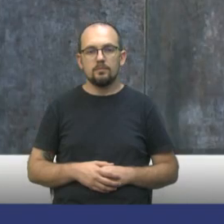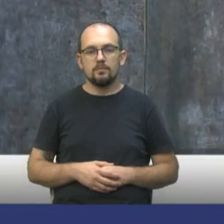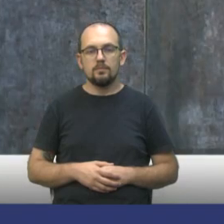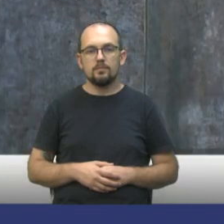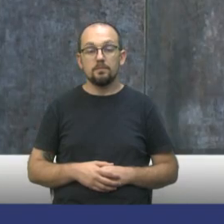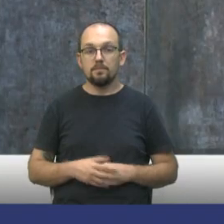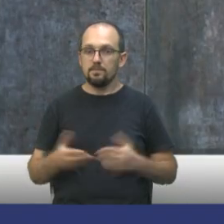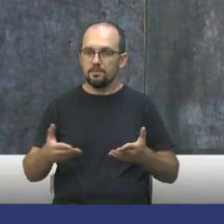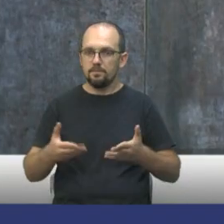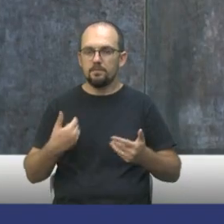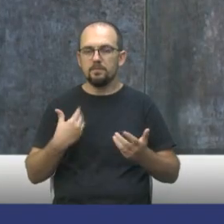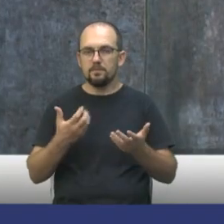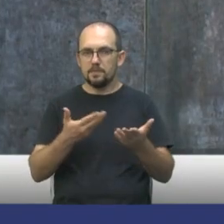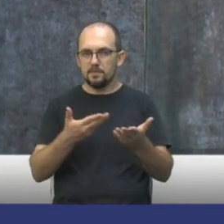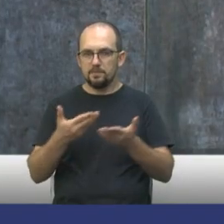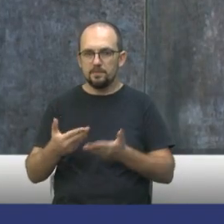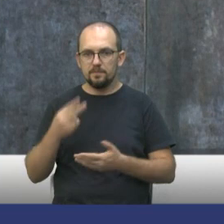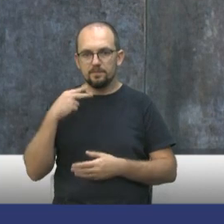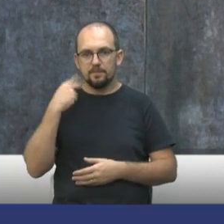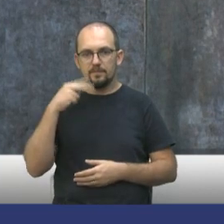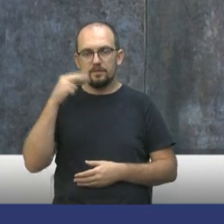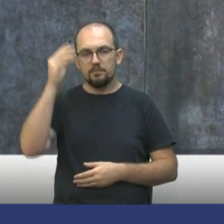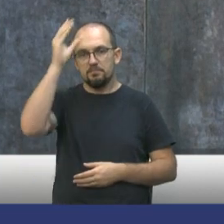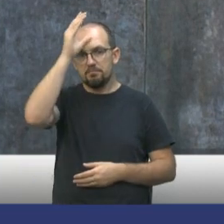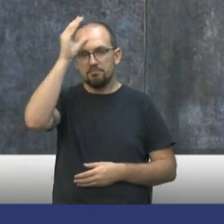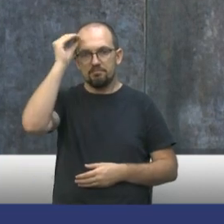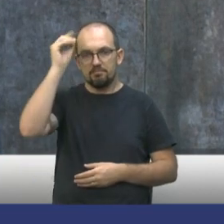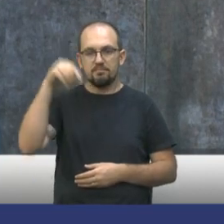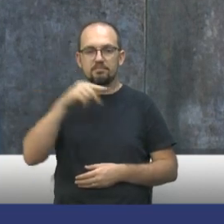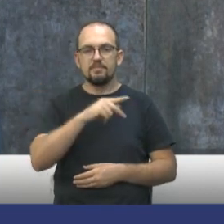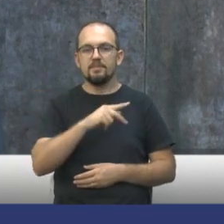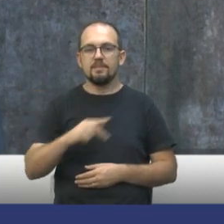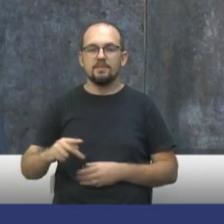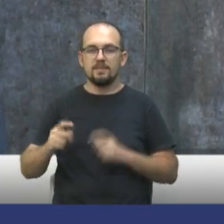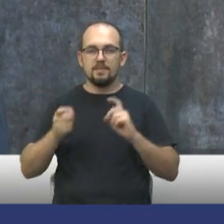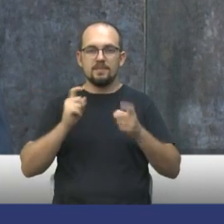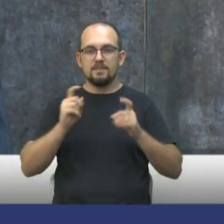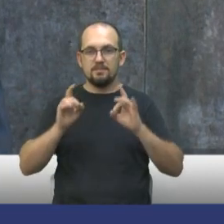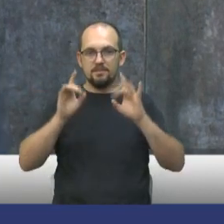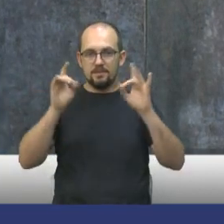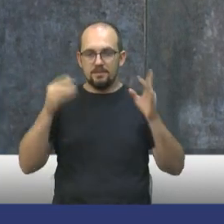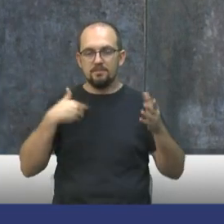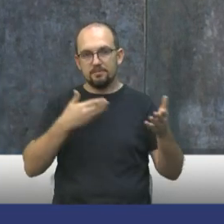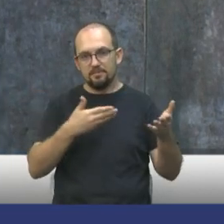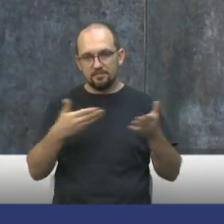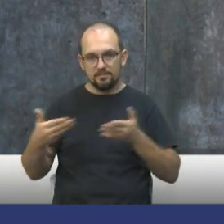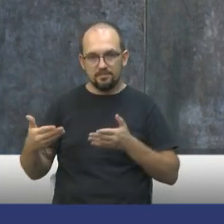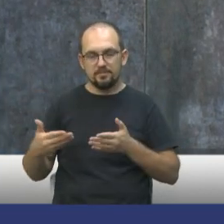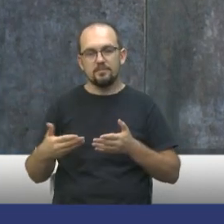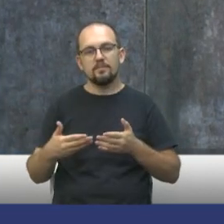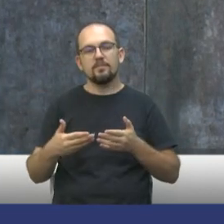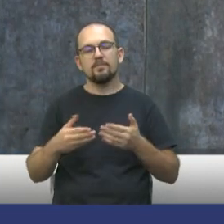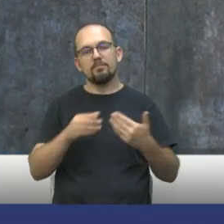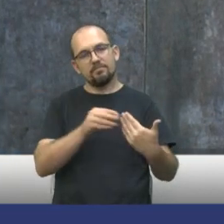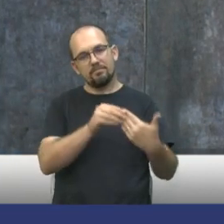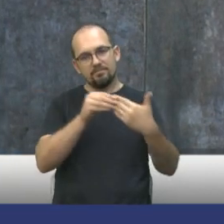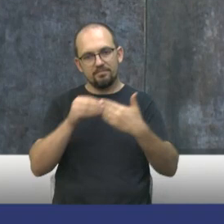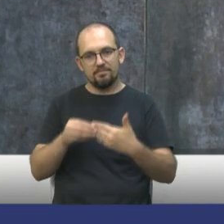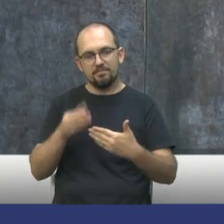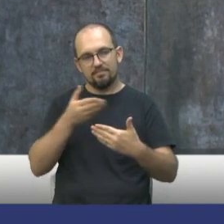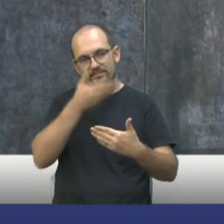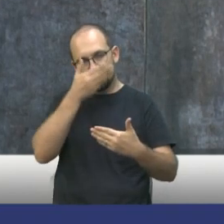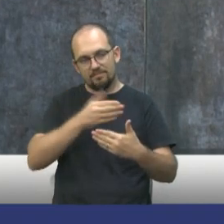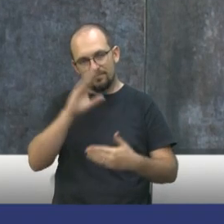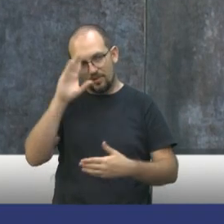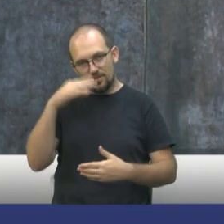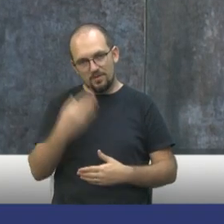E agora eu quero convidar o vereador Marcos Brasil, presidente desta sessão solene, para fazer adentrar ao plenário o nosso homenageado